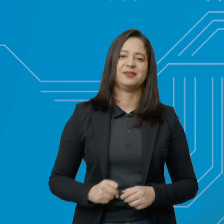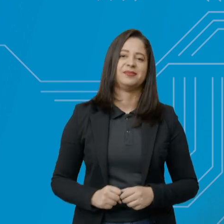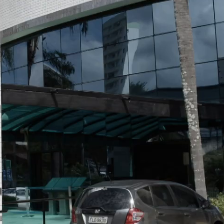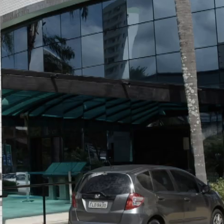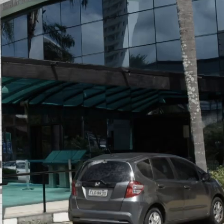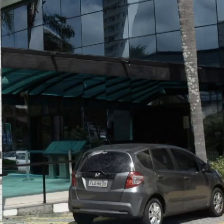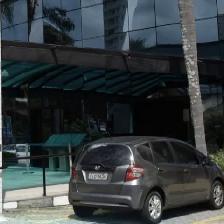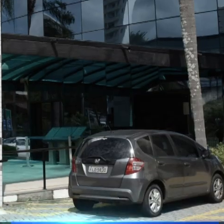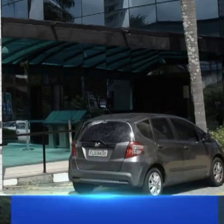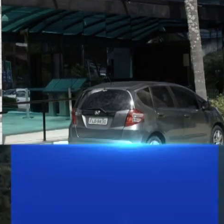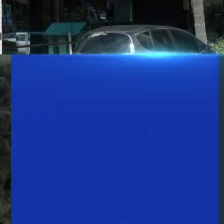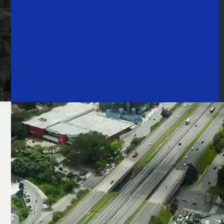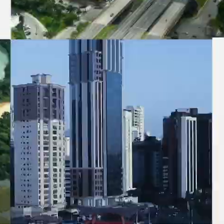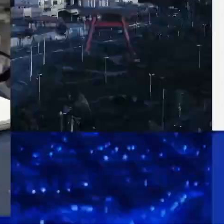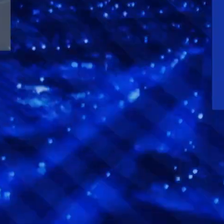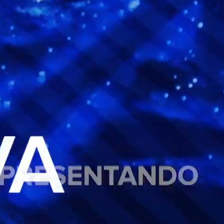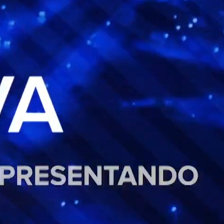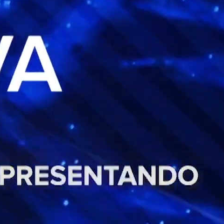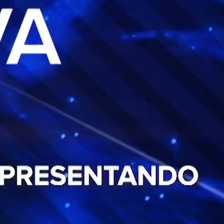rápido.